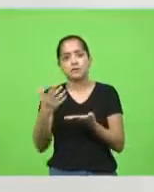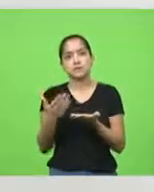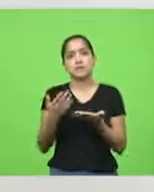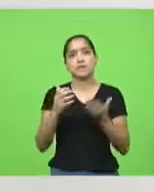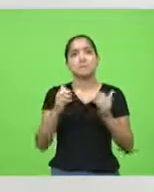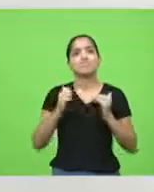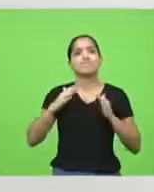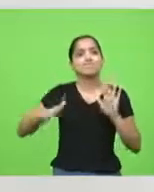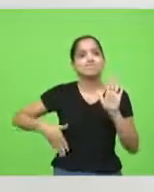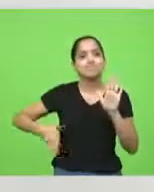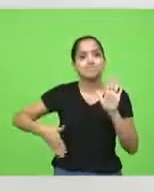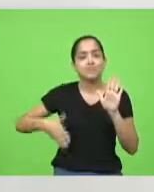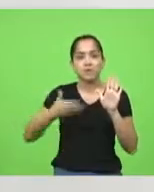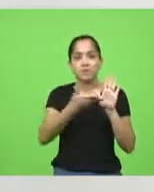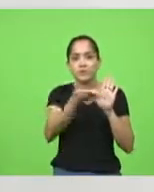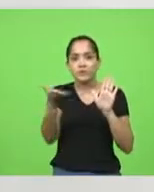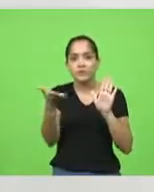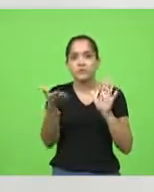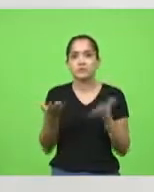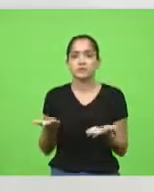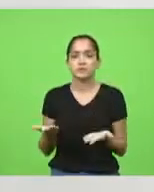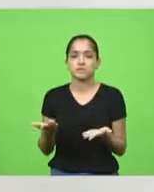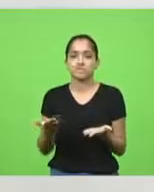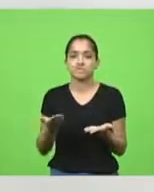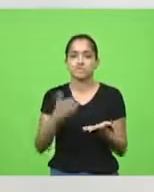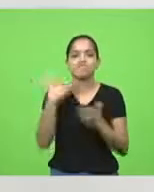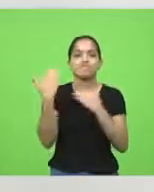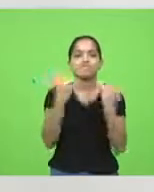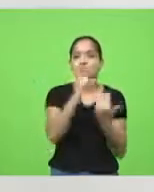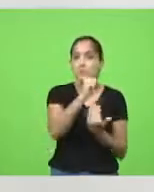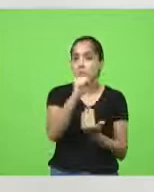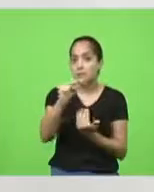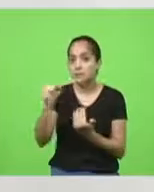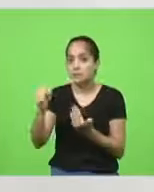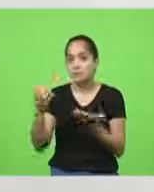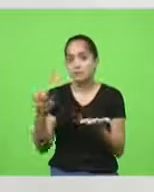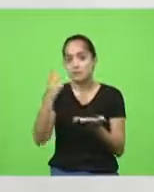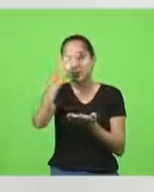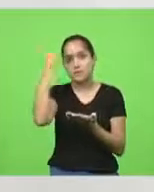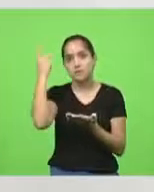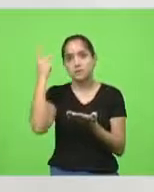Vagabundos, isso que vocês são! Estão matando as pessoas!